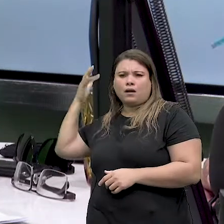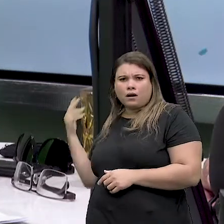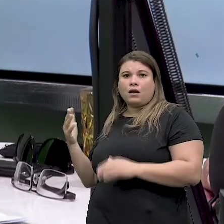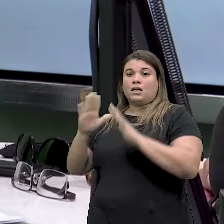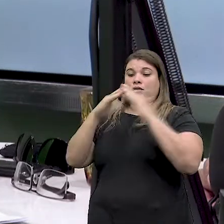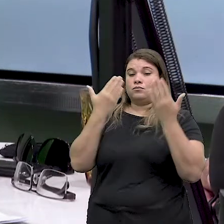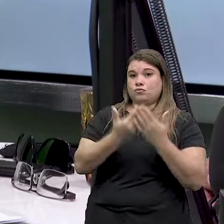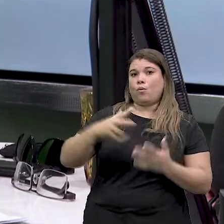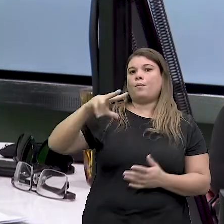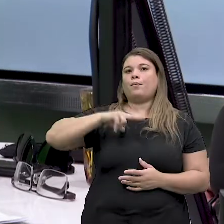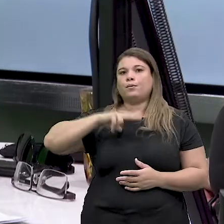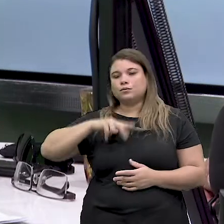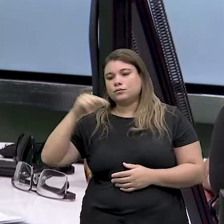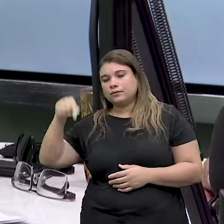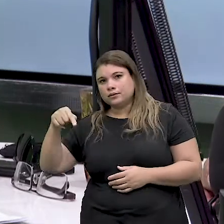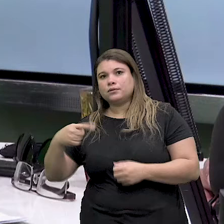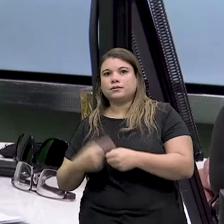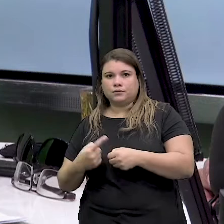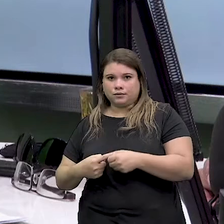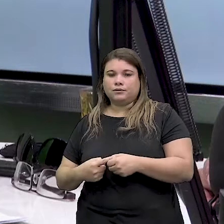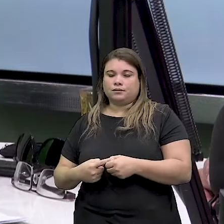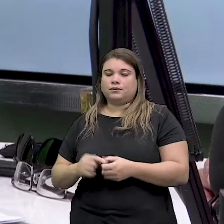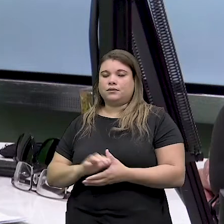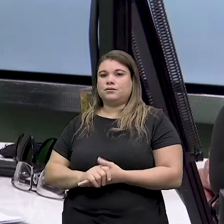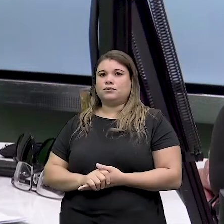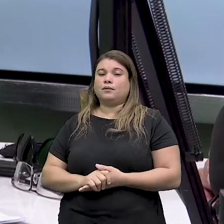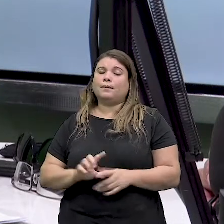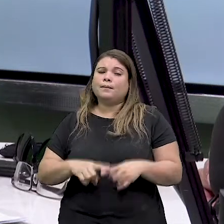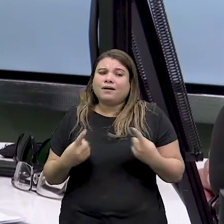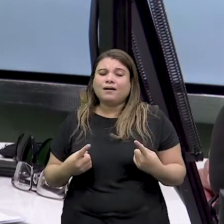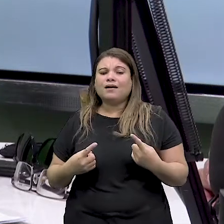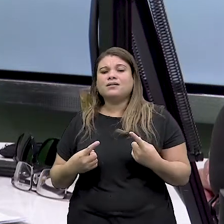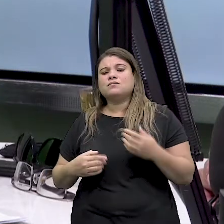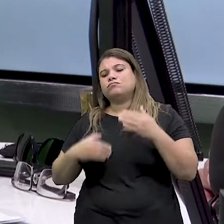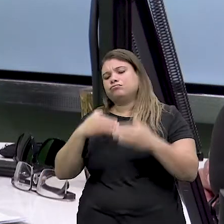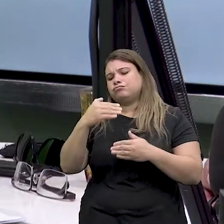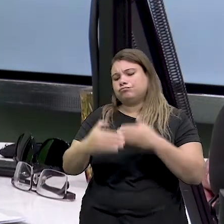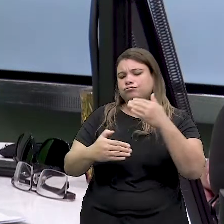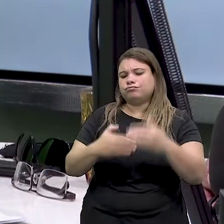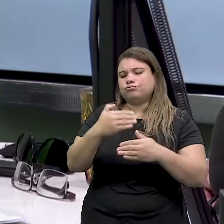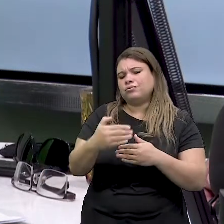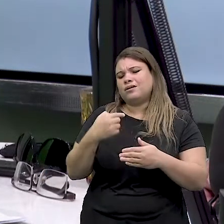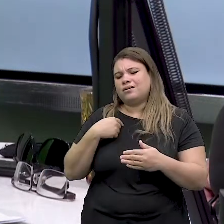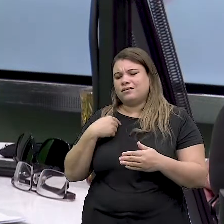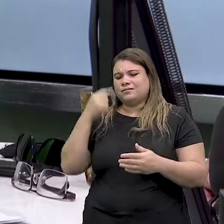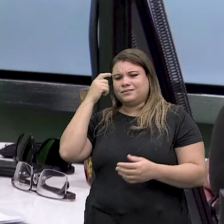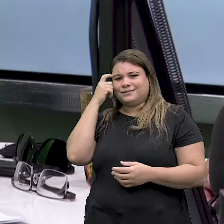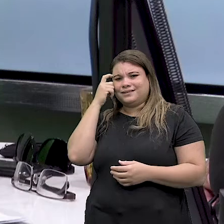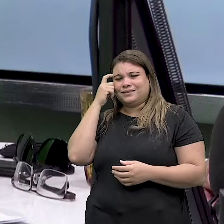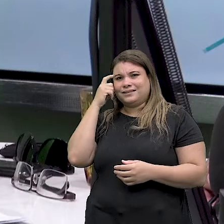depois de um tempo, né, eu preferi afastar um pouquinho dessa sala de aula, né, e atuar mais nesses projetos na